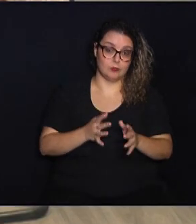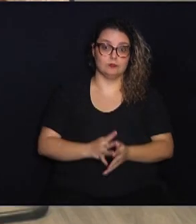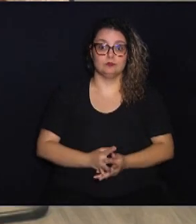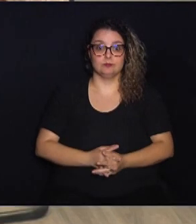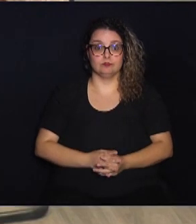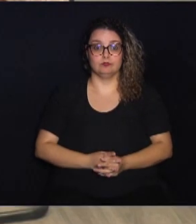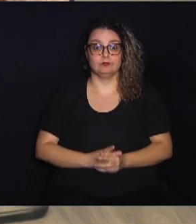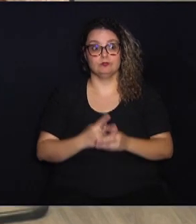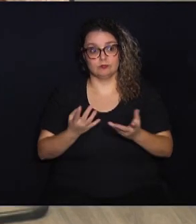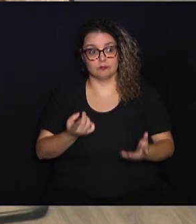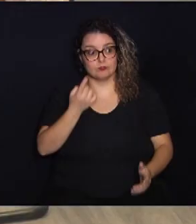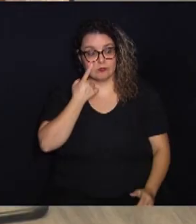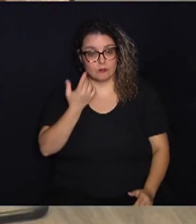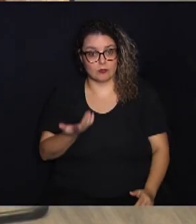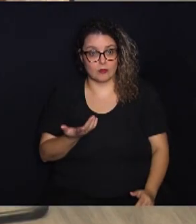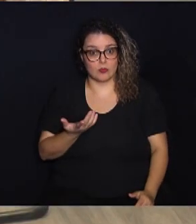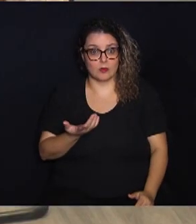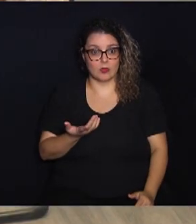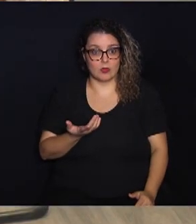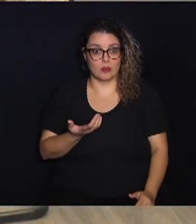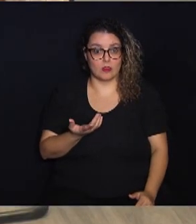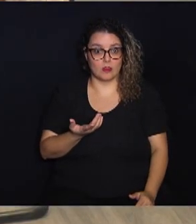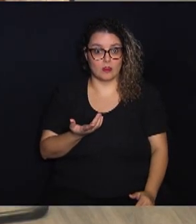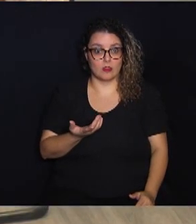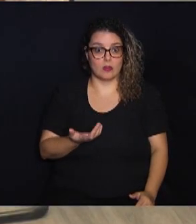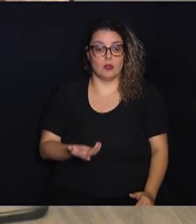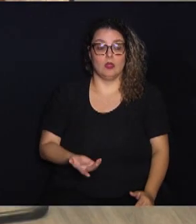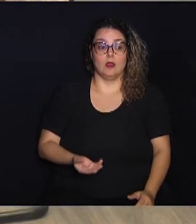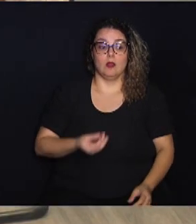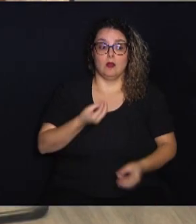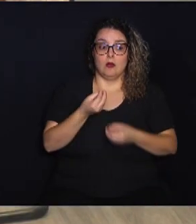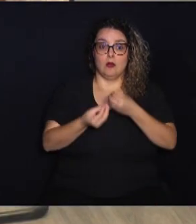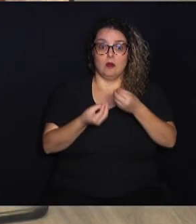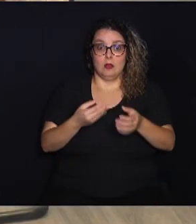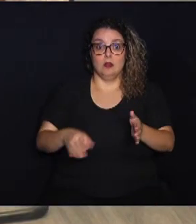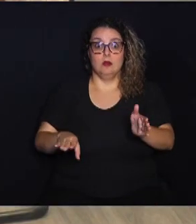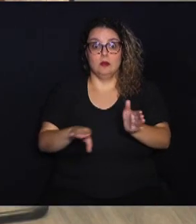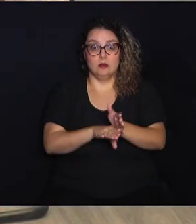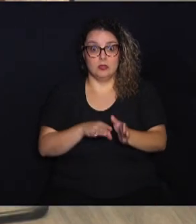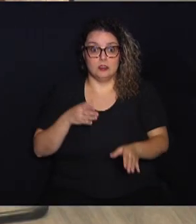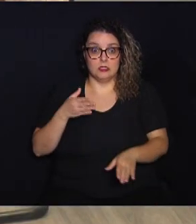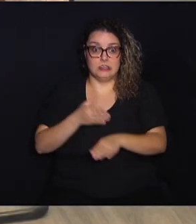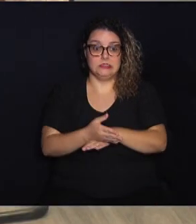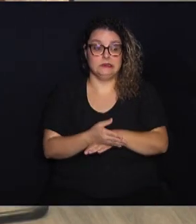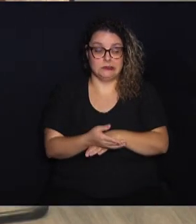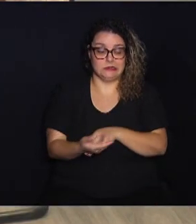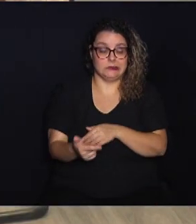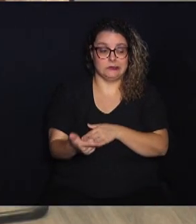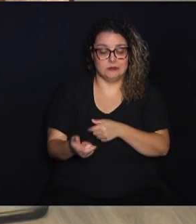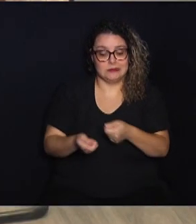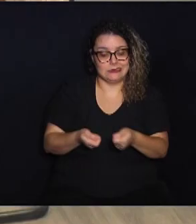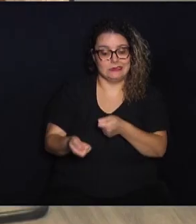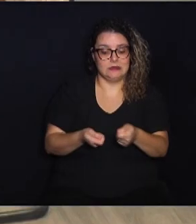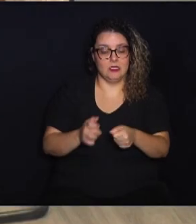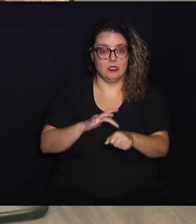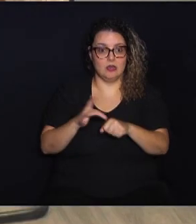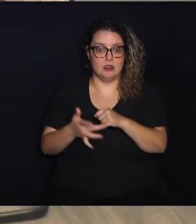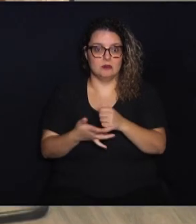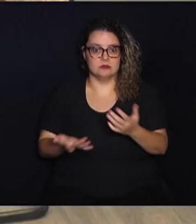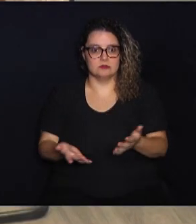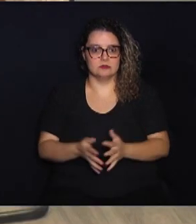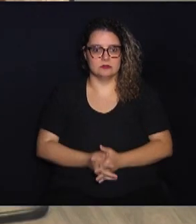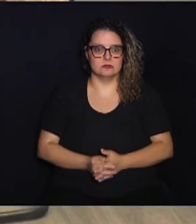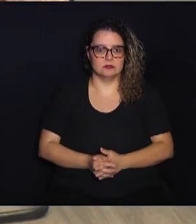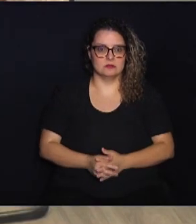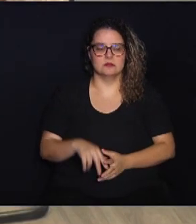Então, você veja a que ponto chega a situação, né, do acesso desenfreado à rede. A